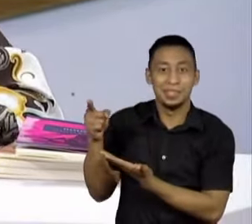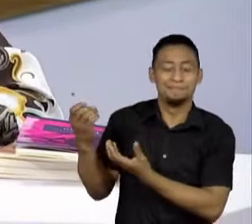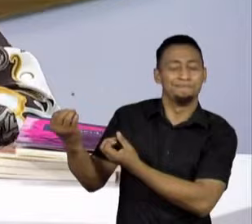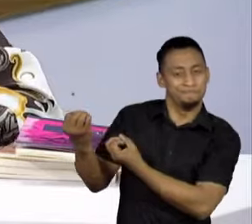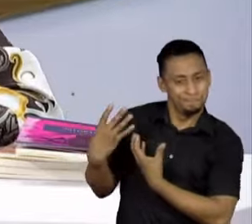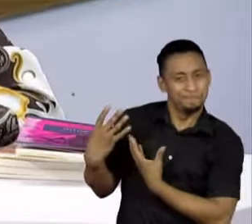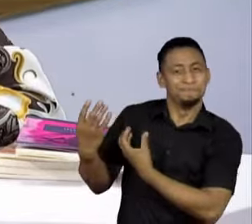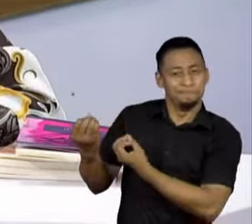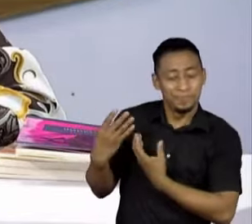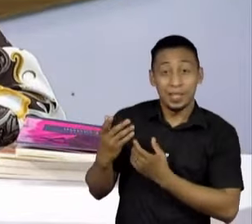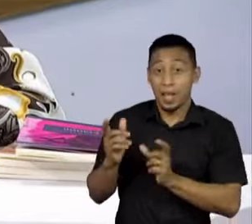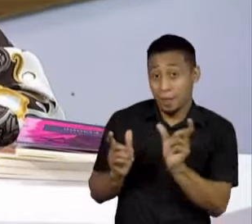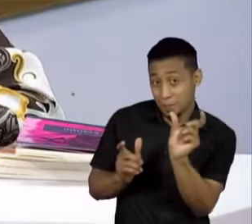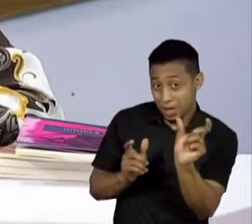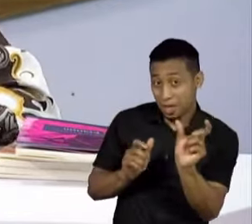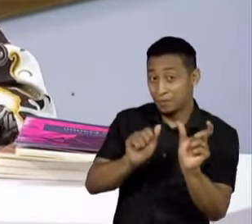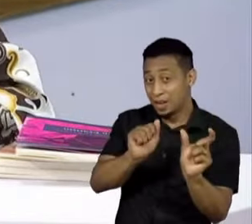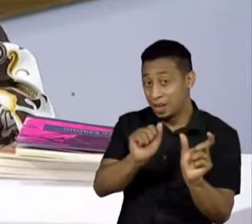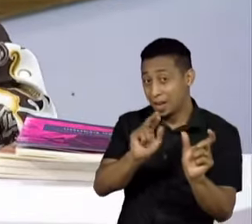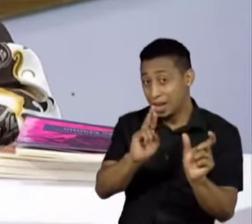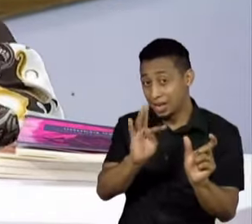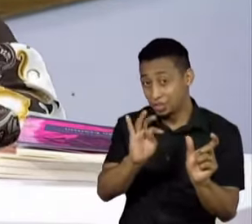palavra artifício,